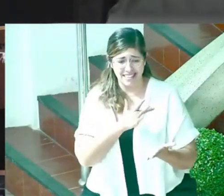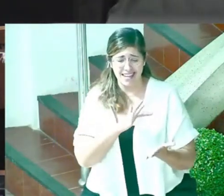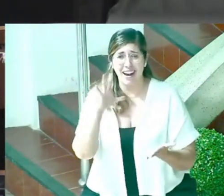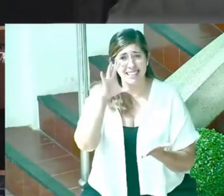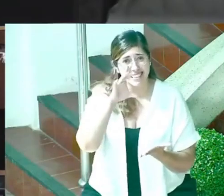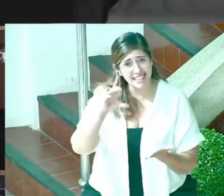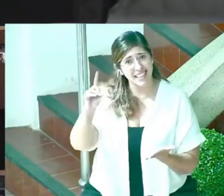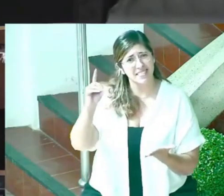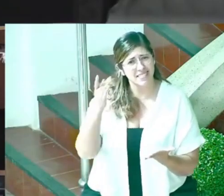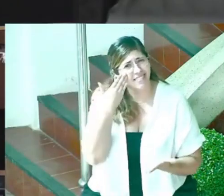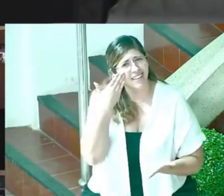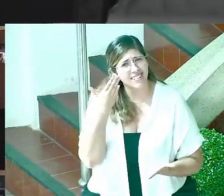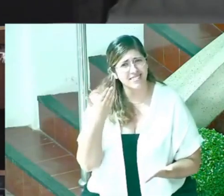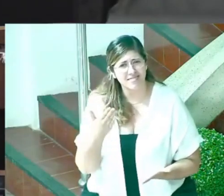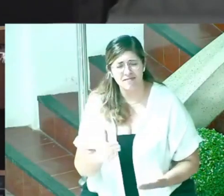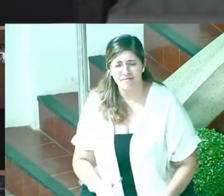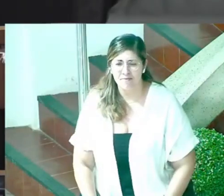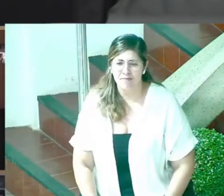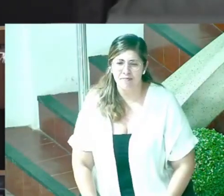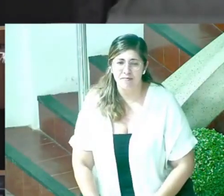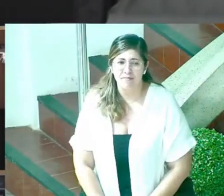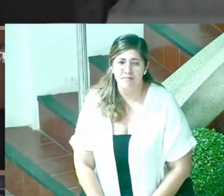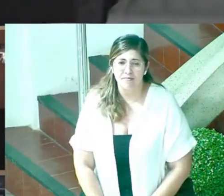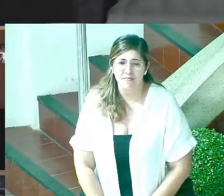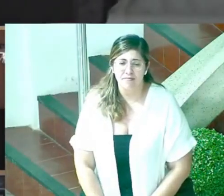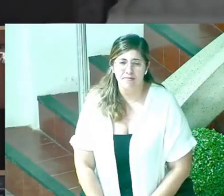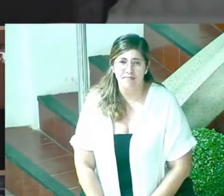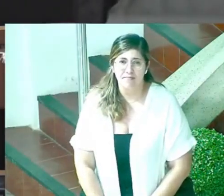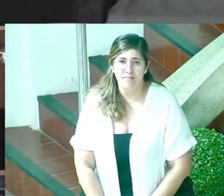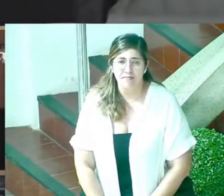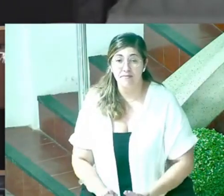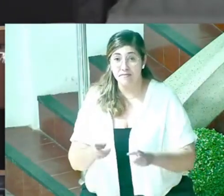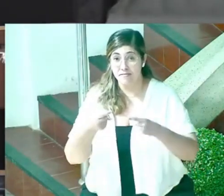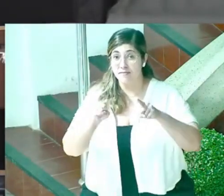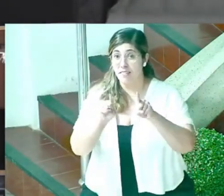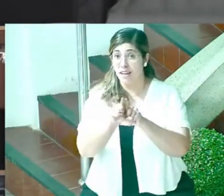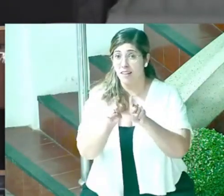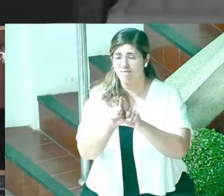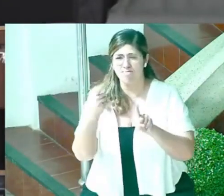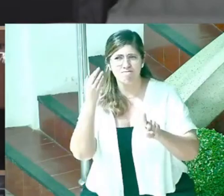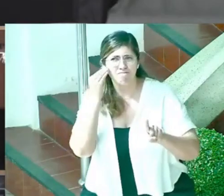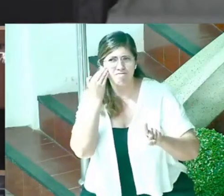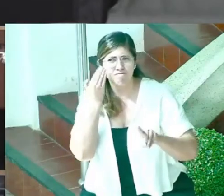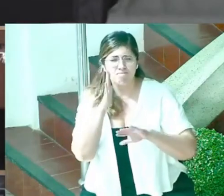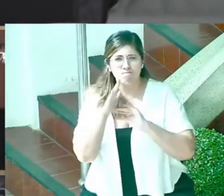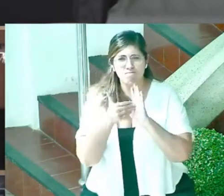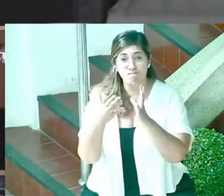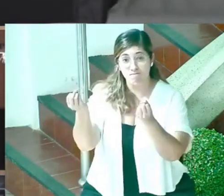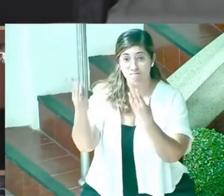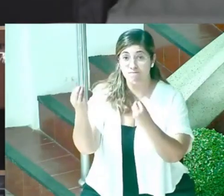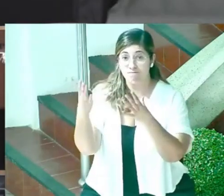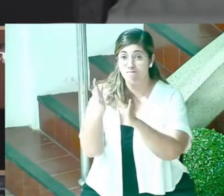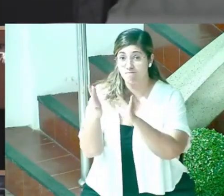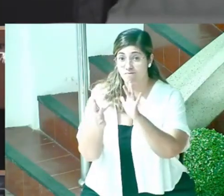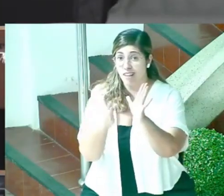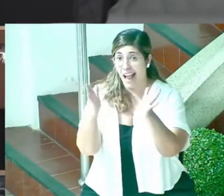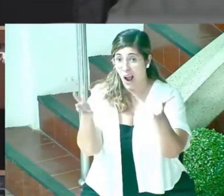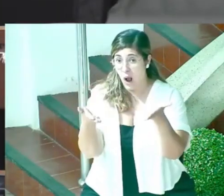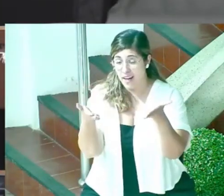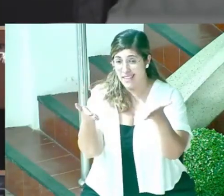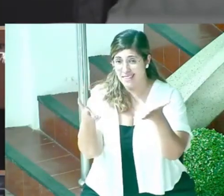não perdoardes aos homens as suas ofensas, tampouco o vosso Pai vos perdoará as